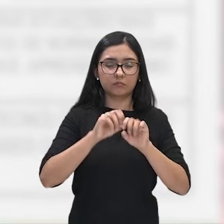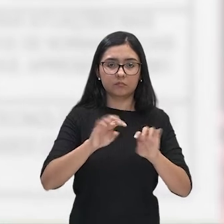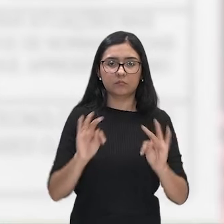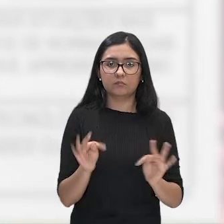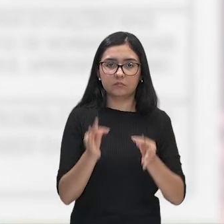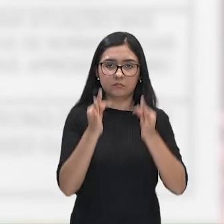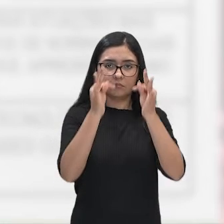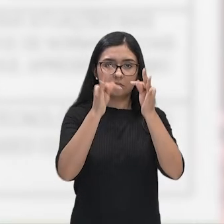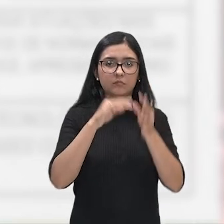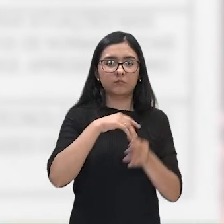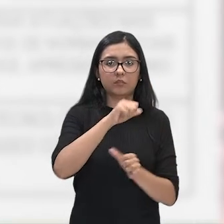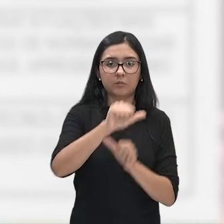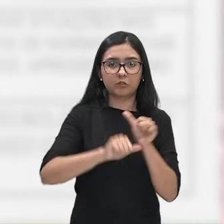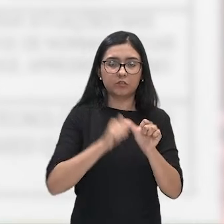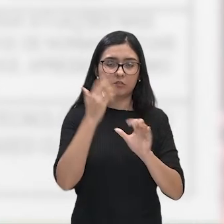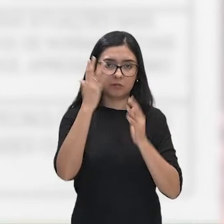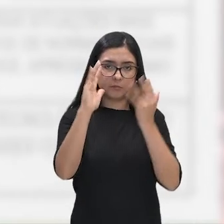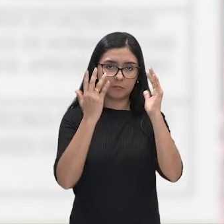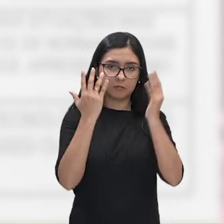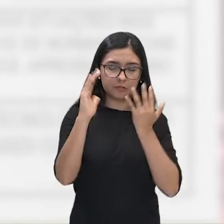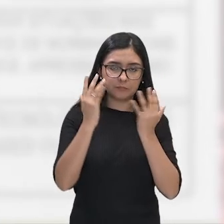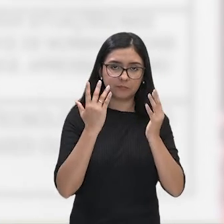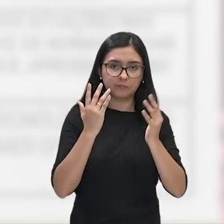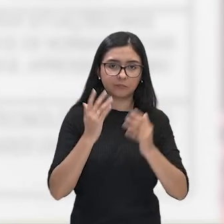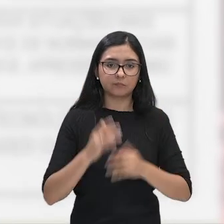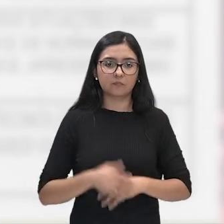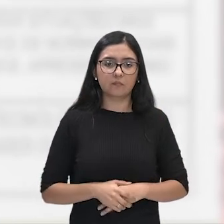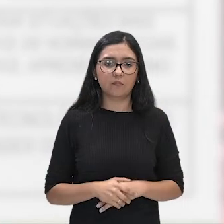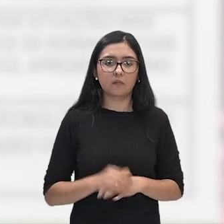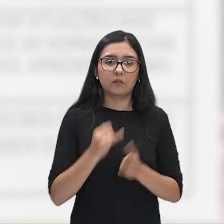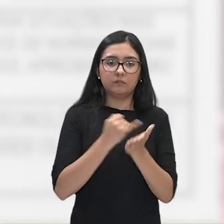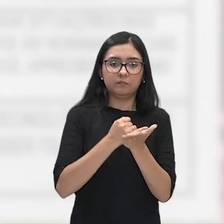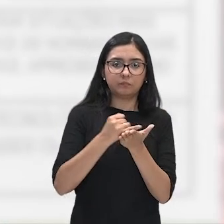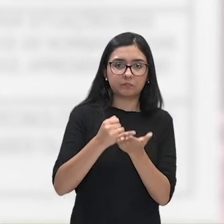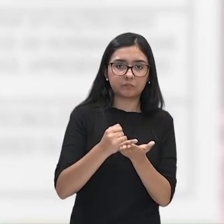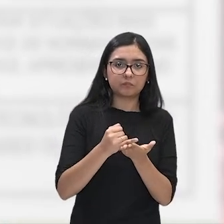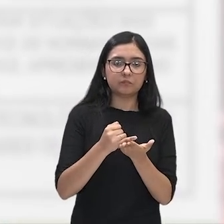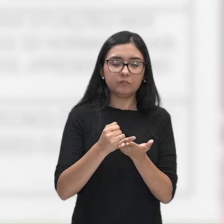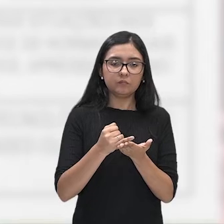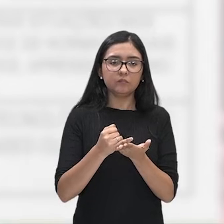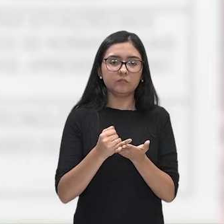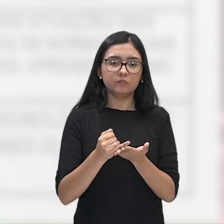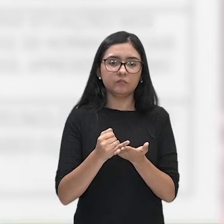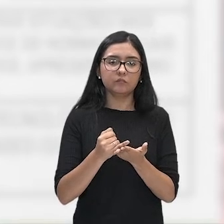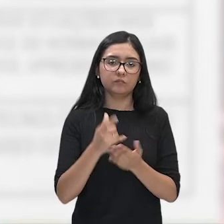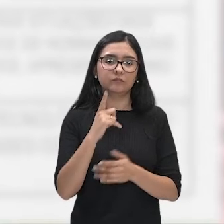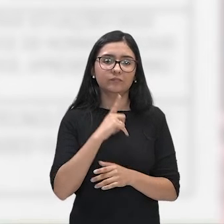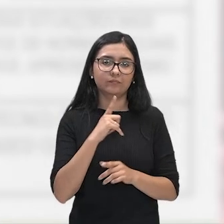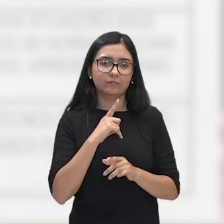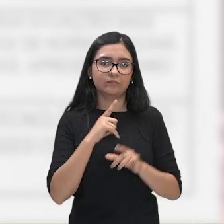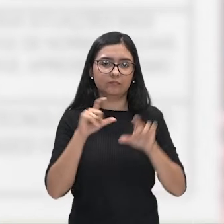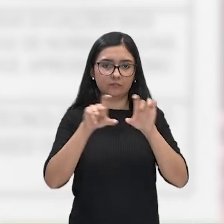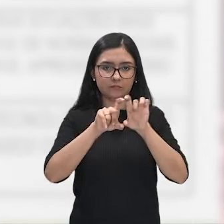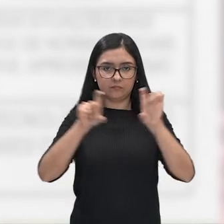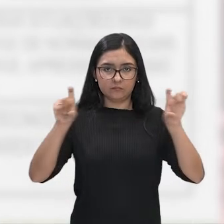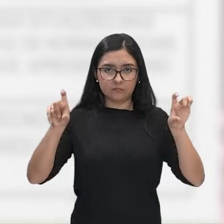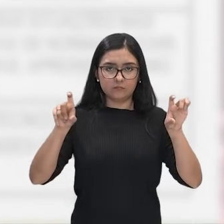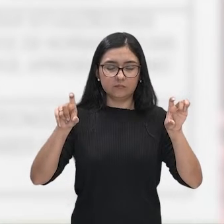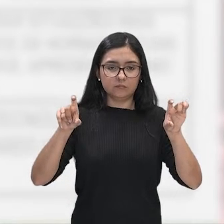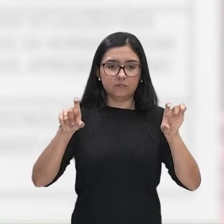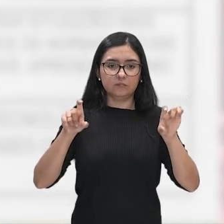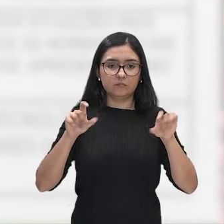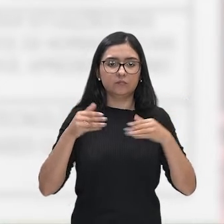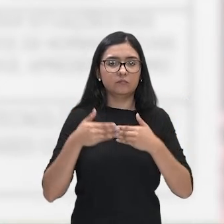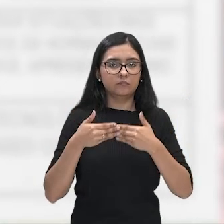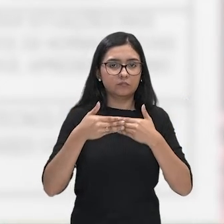tecnologia e mudanças climáticas. Então, a introdução, ela traz esse tópico que, a partir daí,